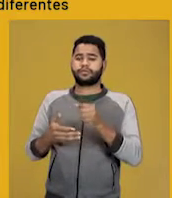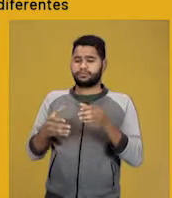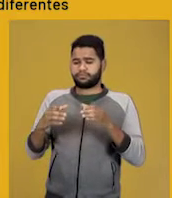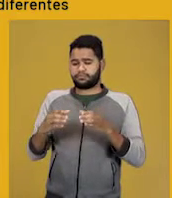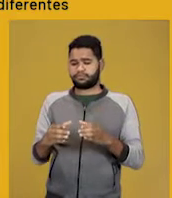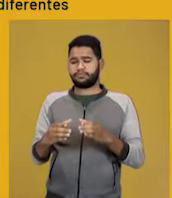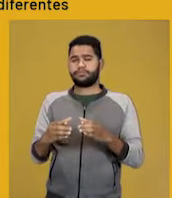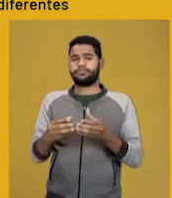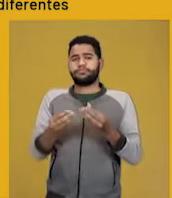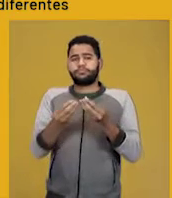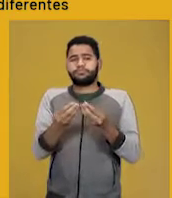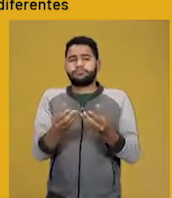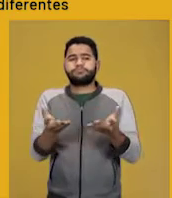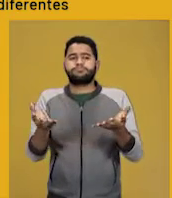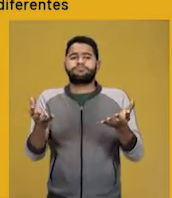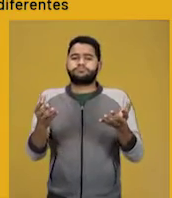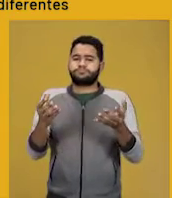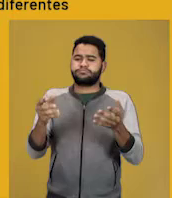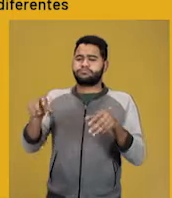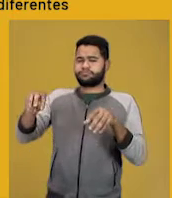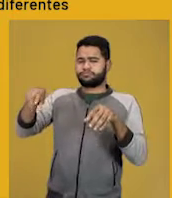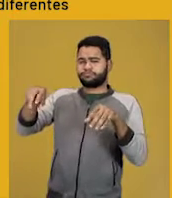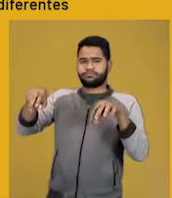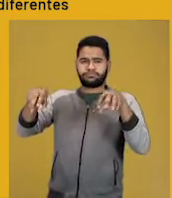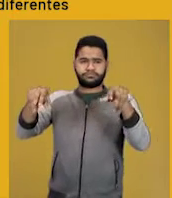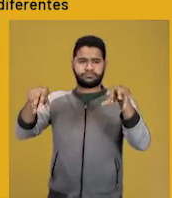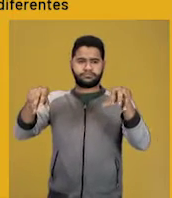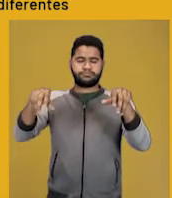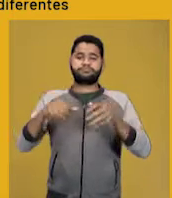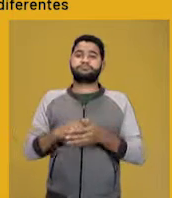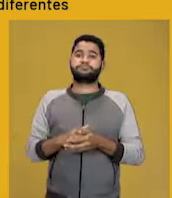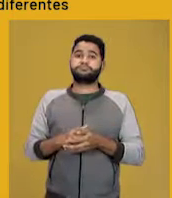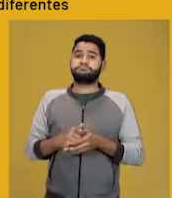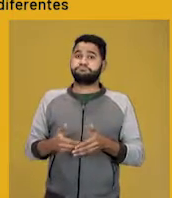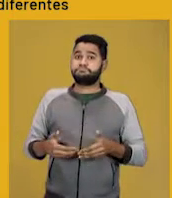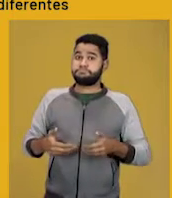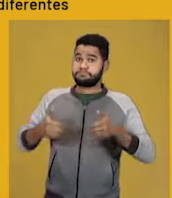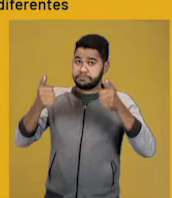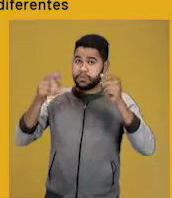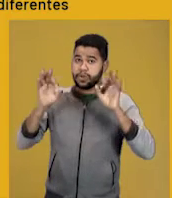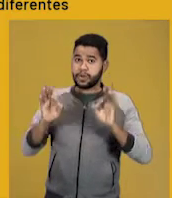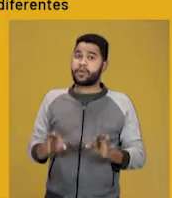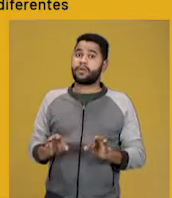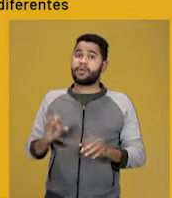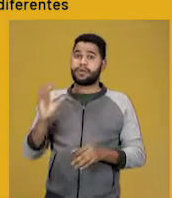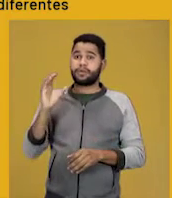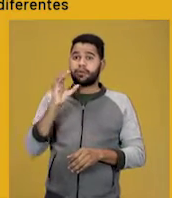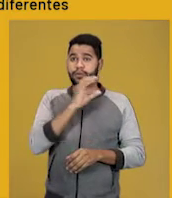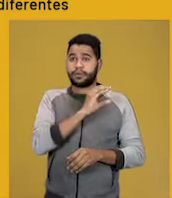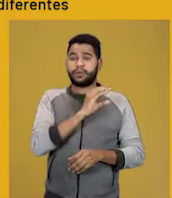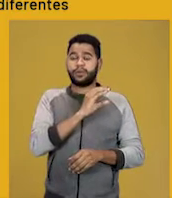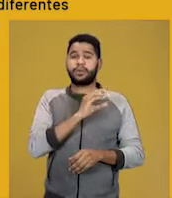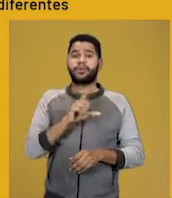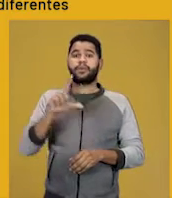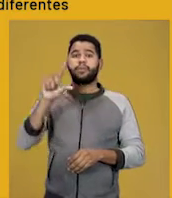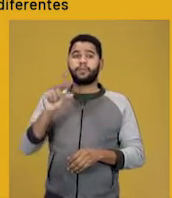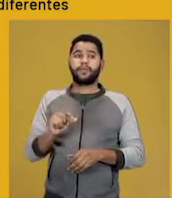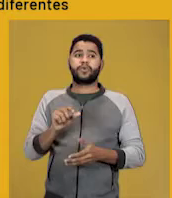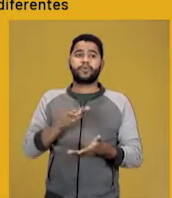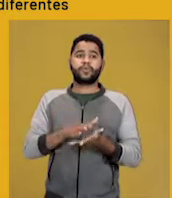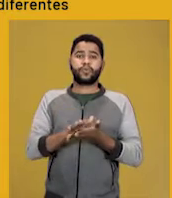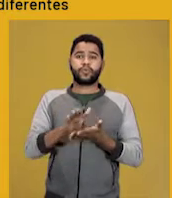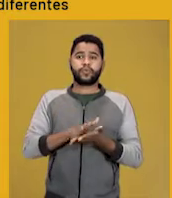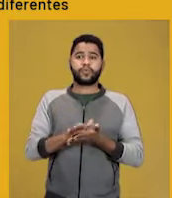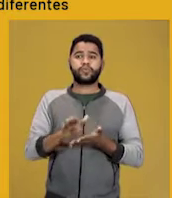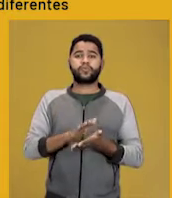seguir, distribuída para as torneiras. De modo a obter melhor eficiência de aquecimento com o menor consumo